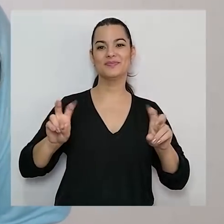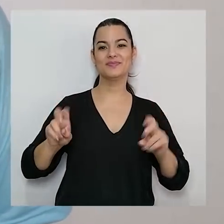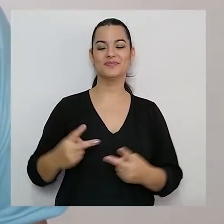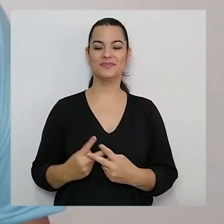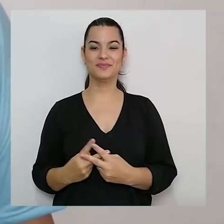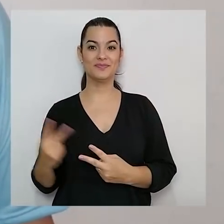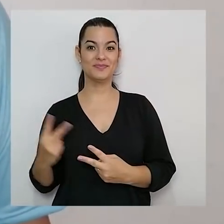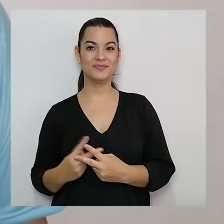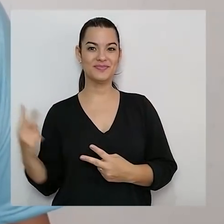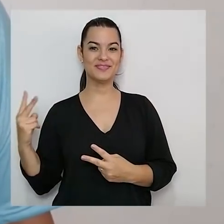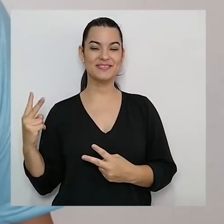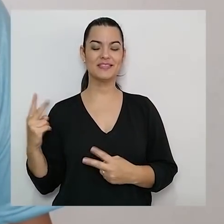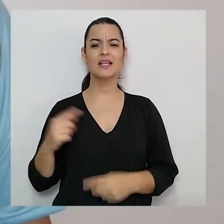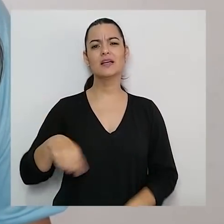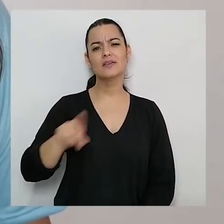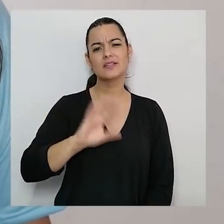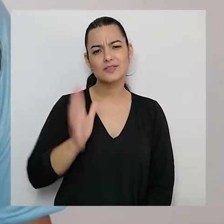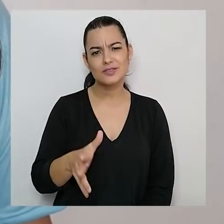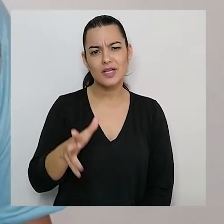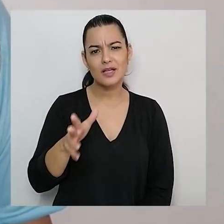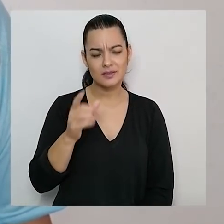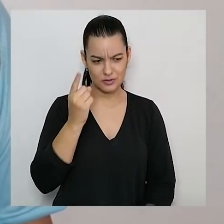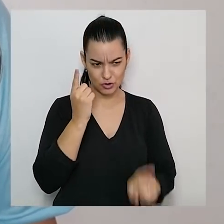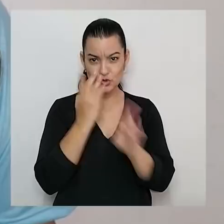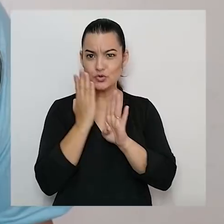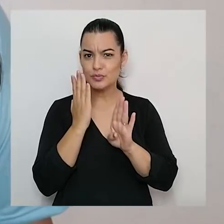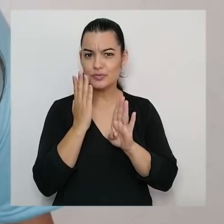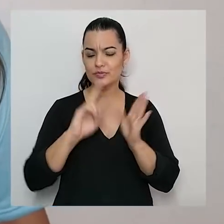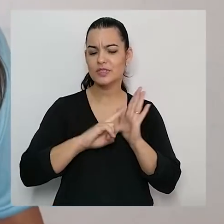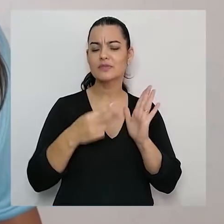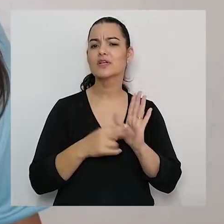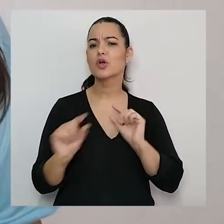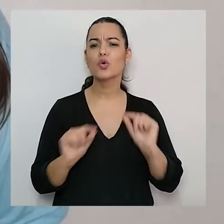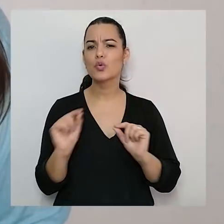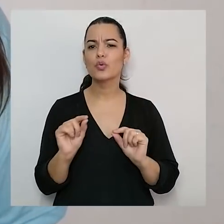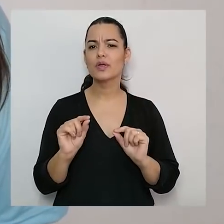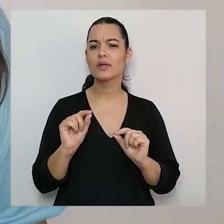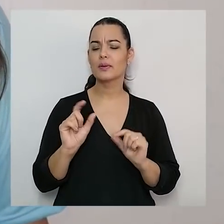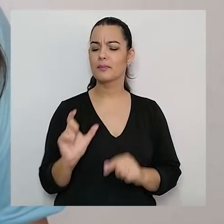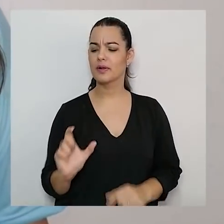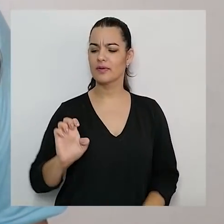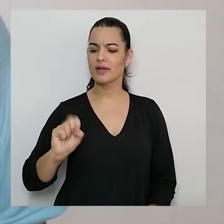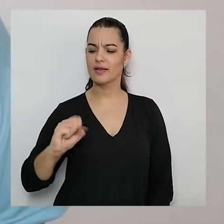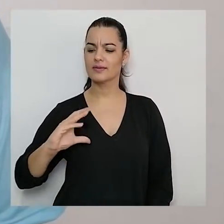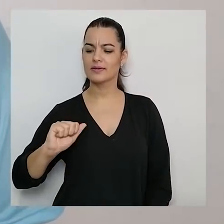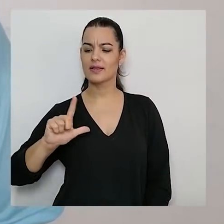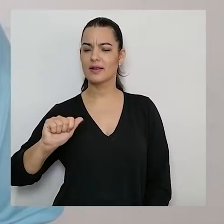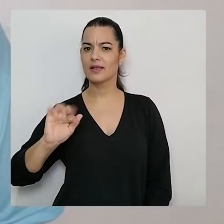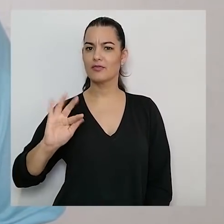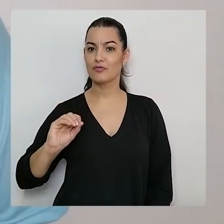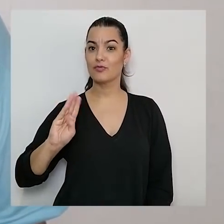Você já descobriu o significado de escalafobético? Já foi curioso para investigar o que isso